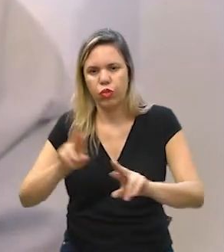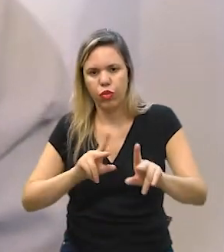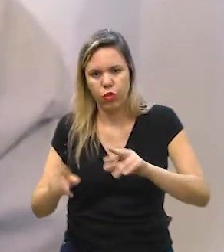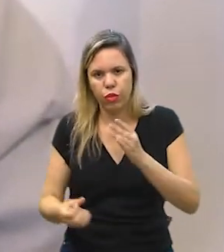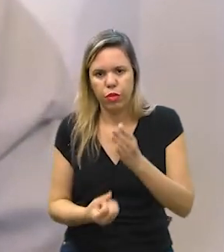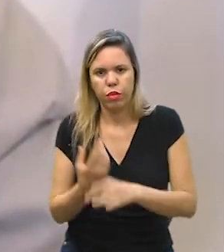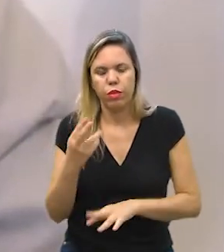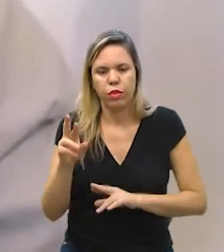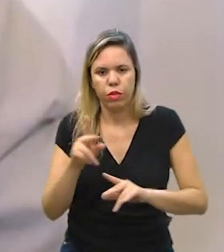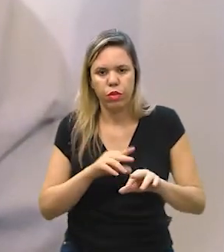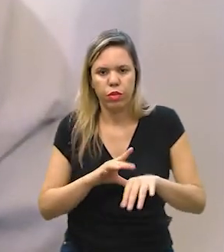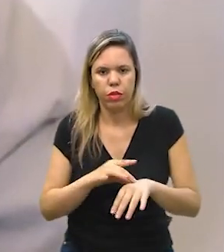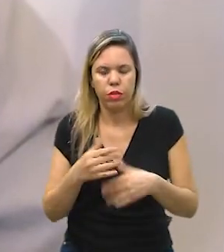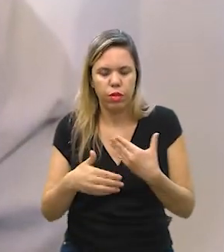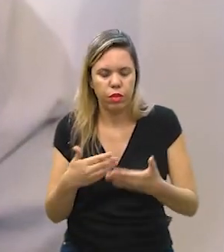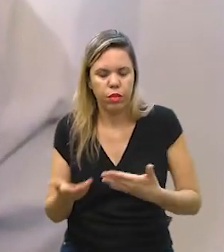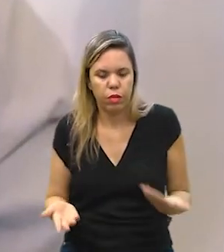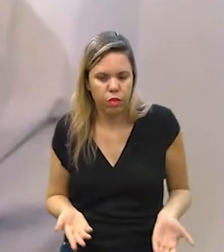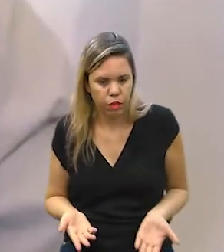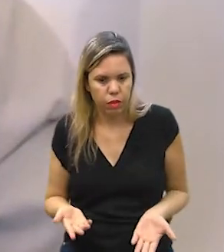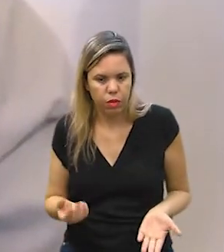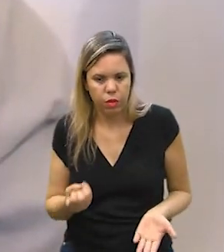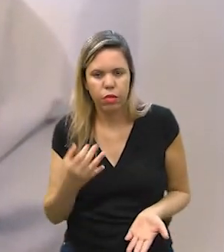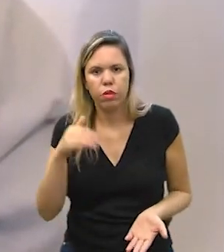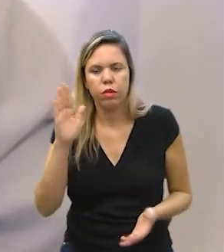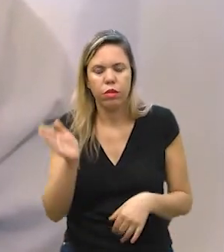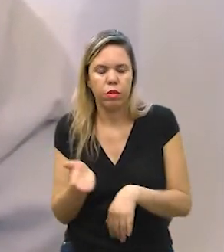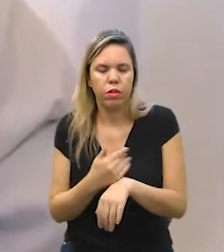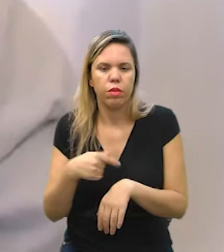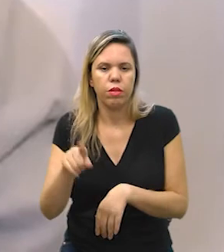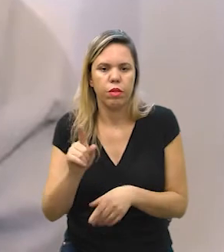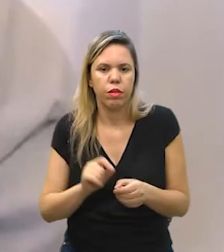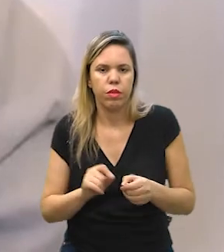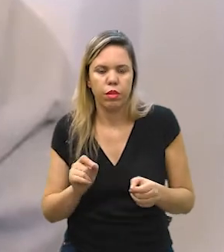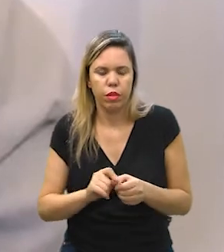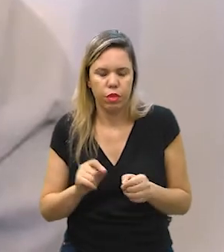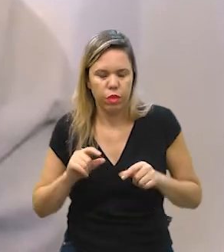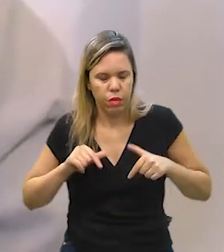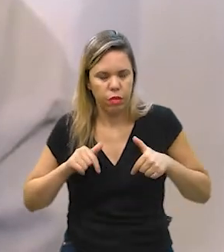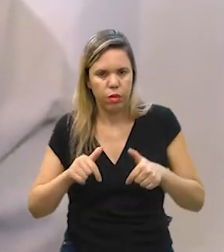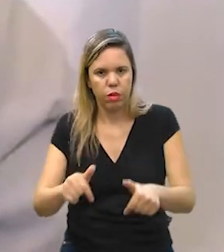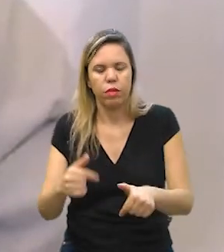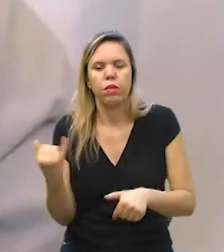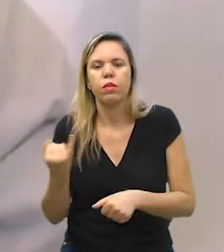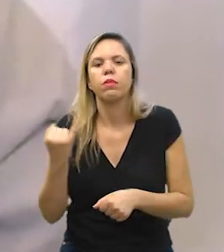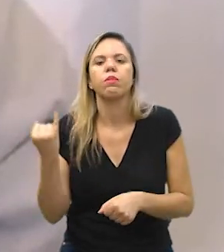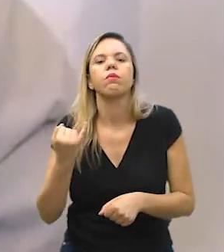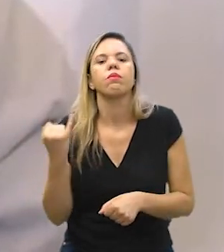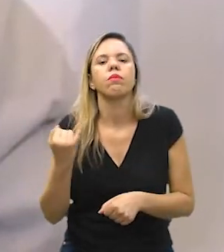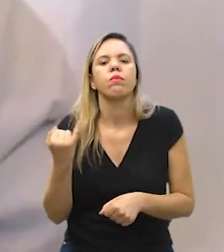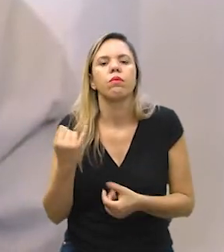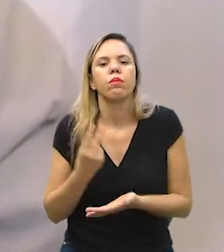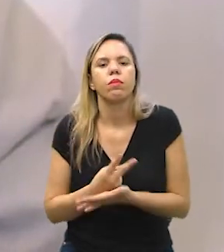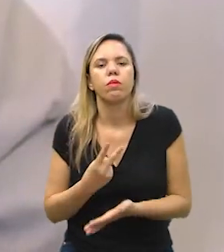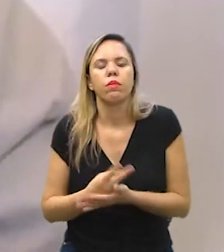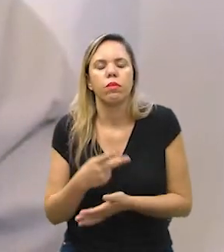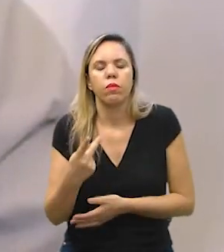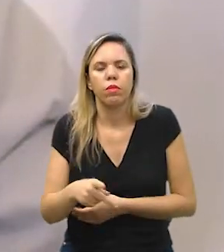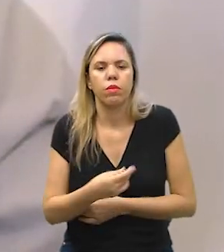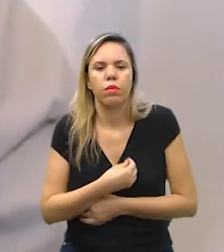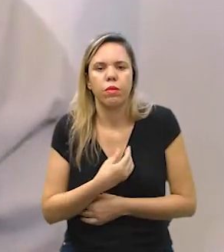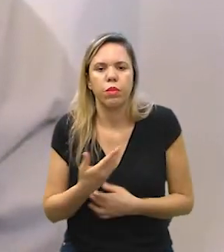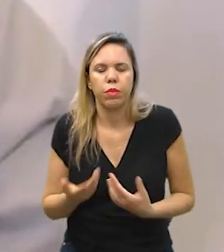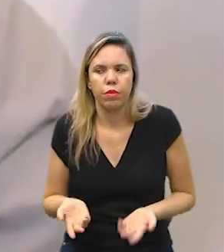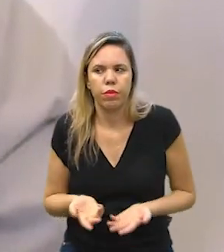é diferente e assim por diante. Então, quanto mais precocemente você fizer medidas importantes de manutenção da tua